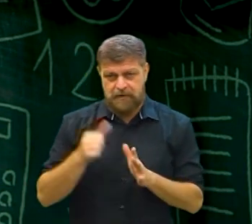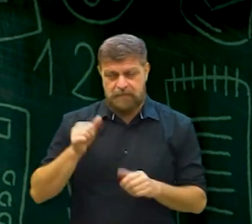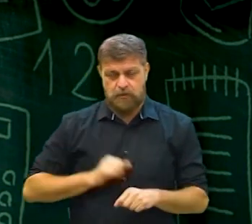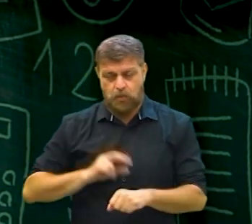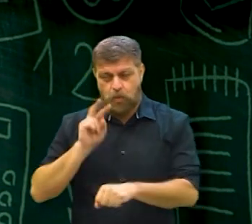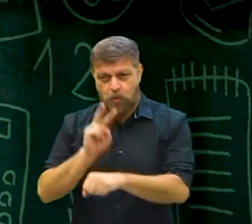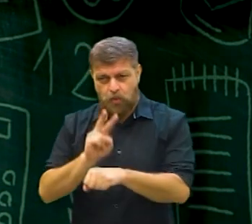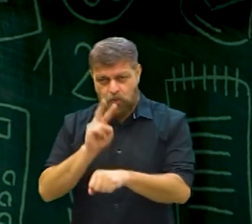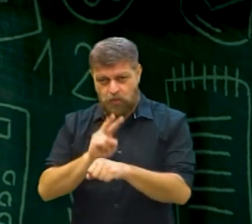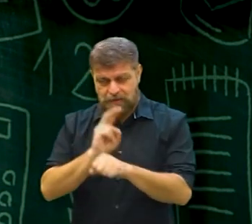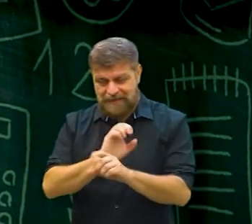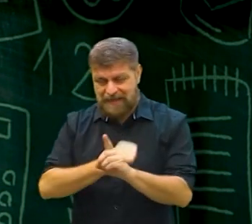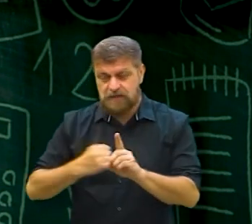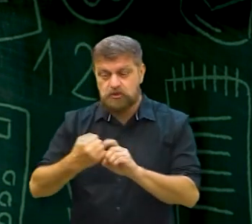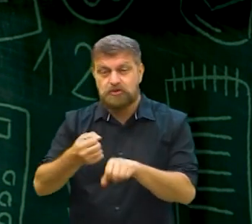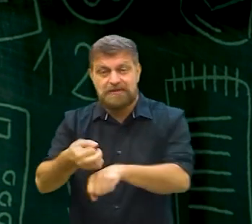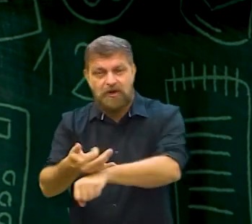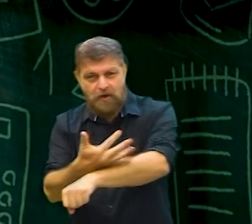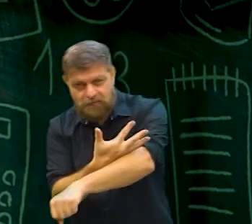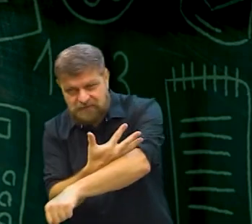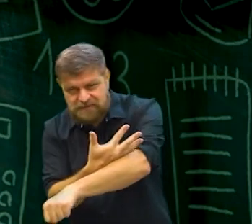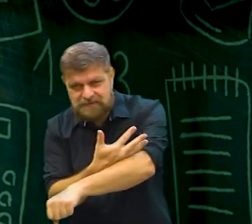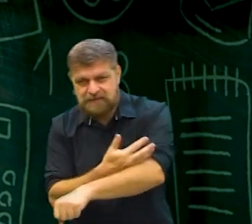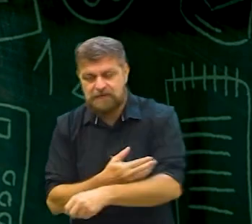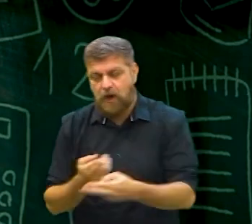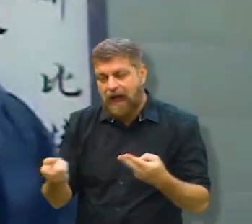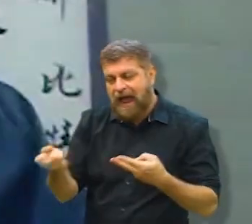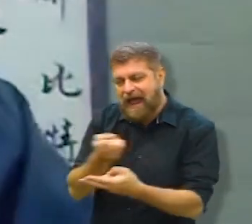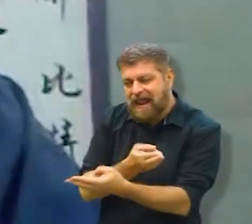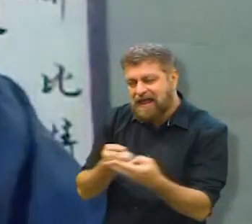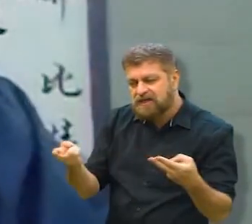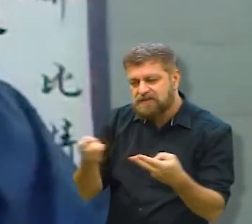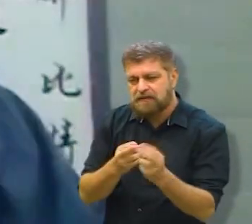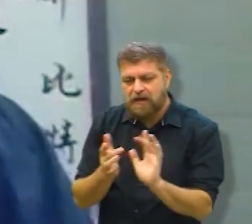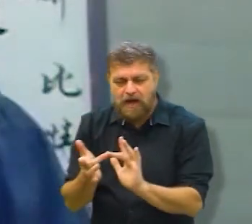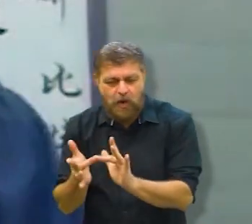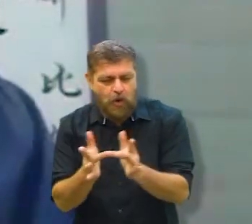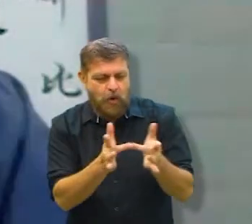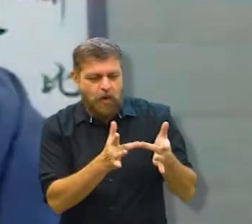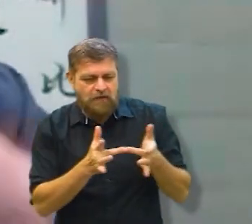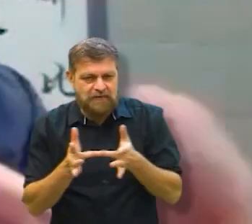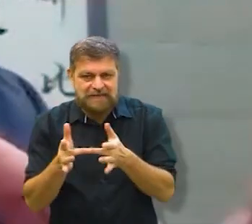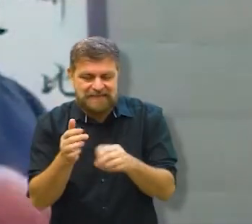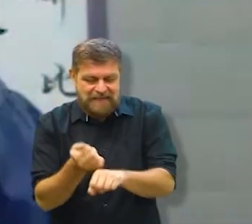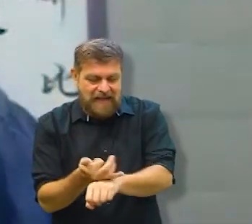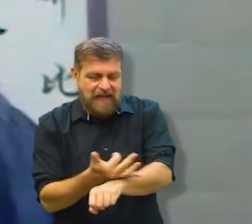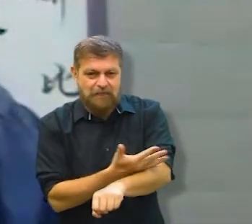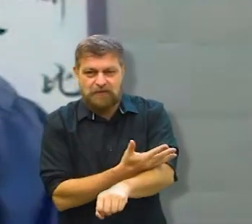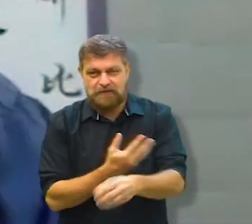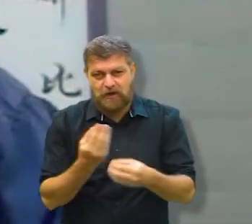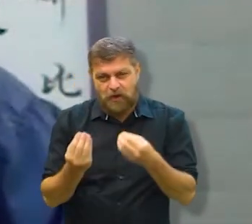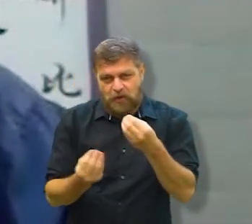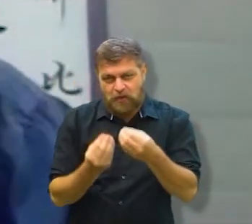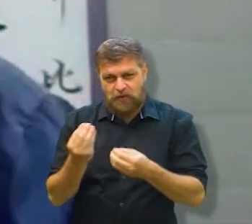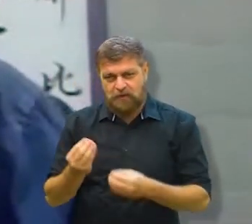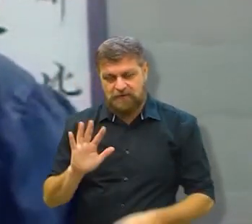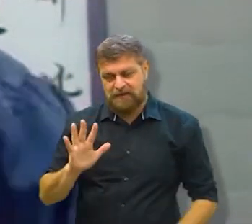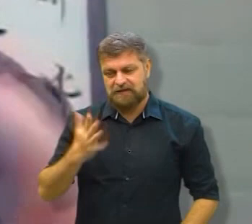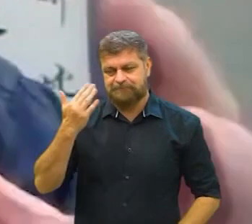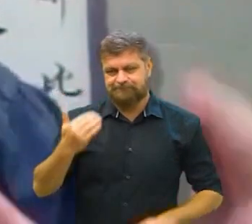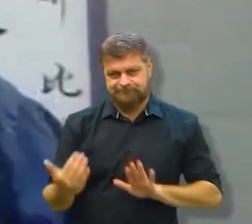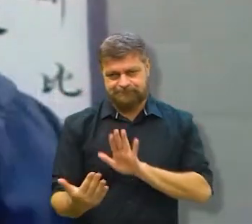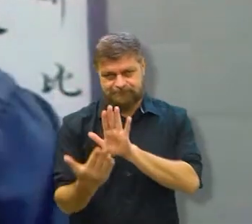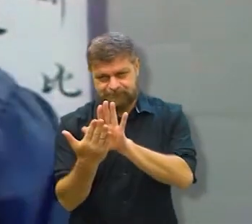é tratar dos aspectos socioemocionais. Relacionamento, convivência, as emoções, como é que elas